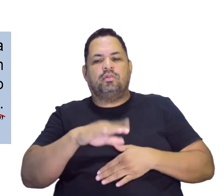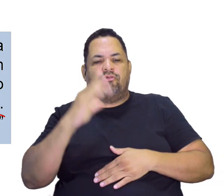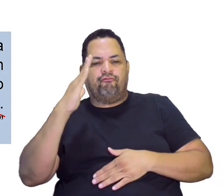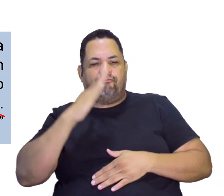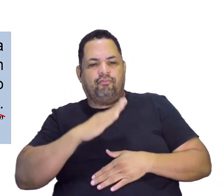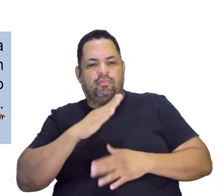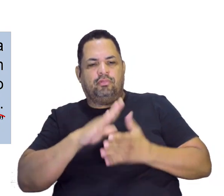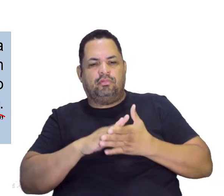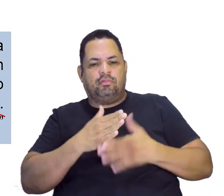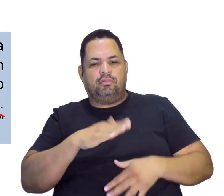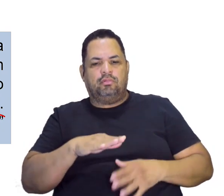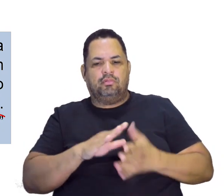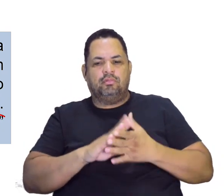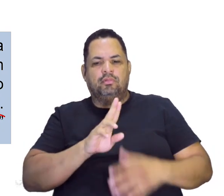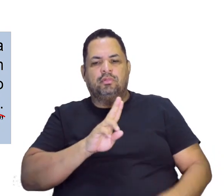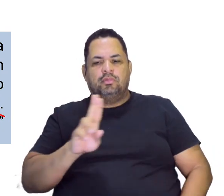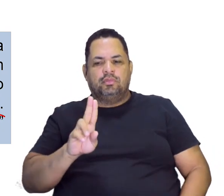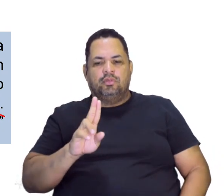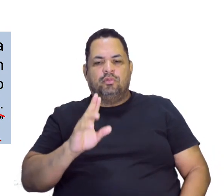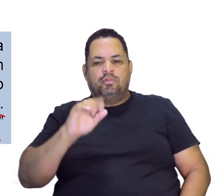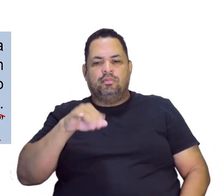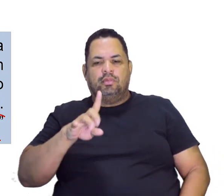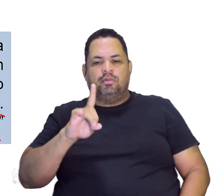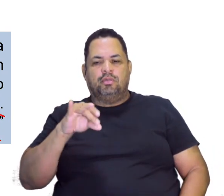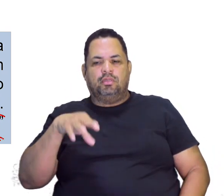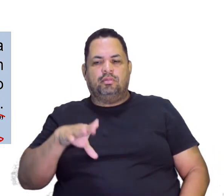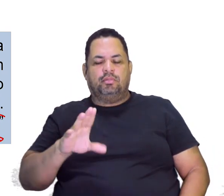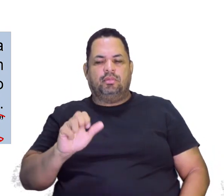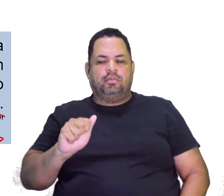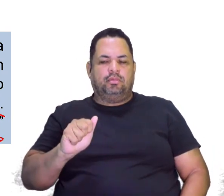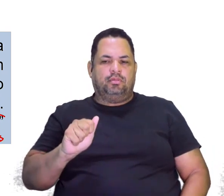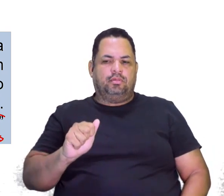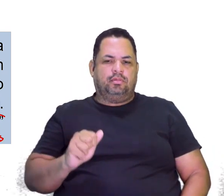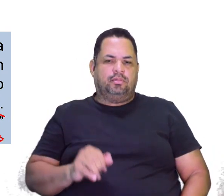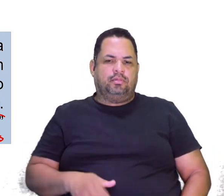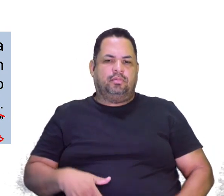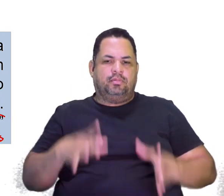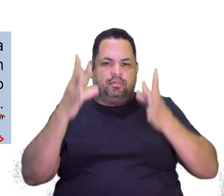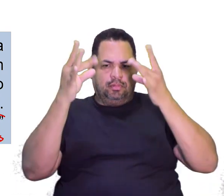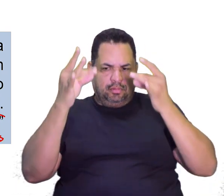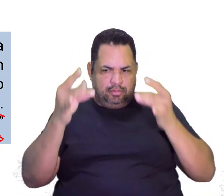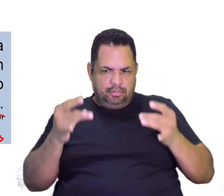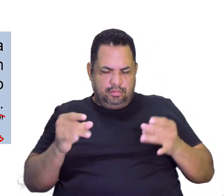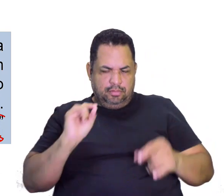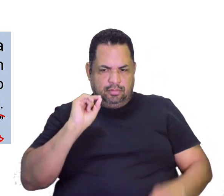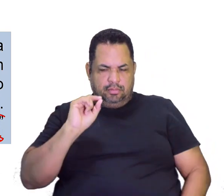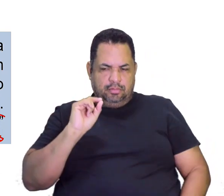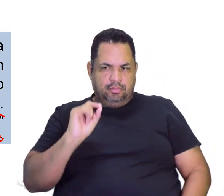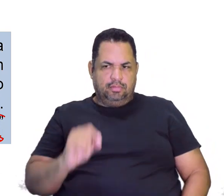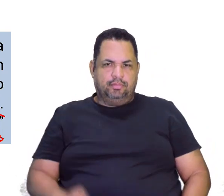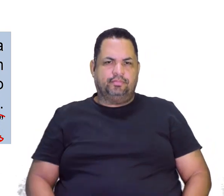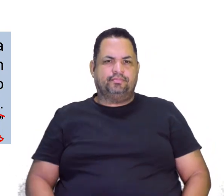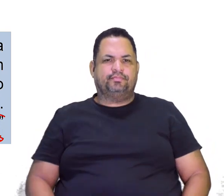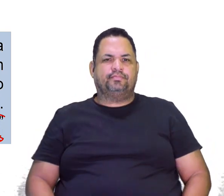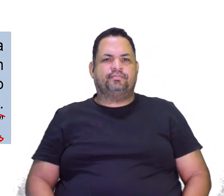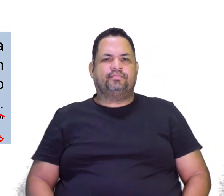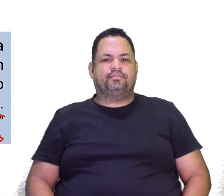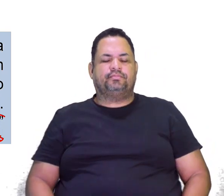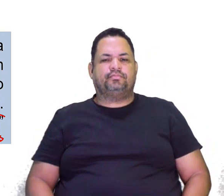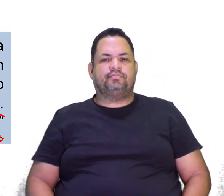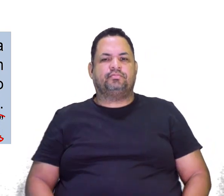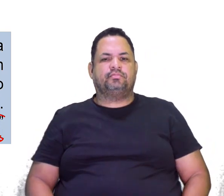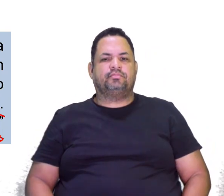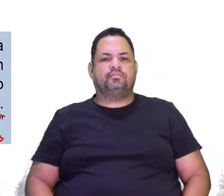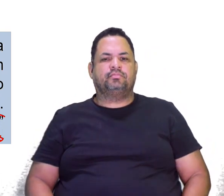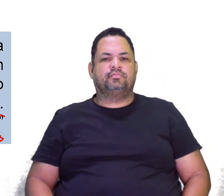feia essa criança é que chamaram de macuna então a descrição dele é realmente pesada não é